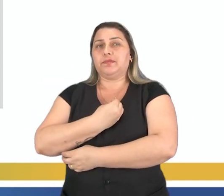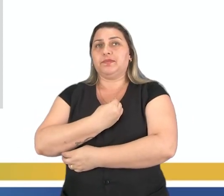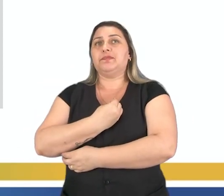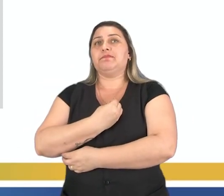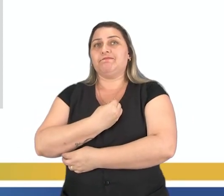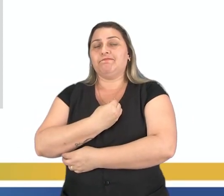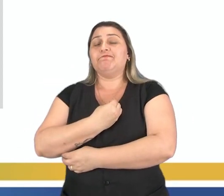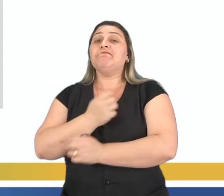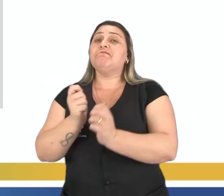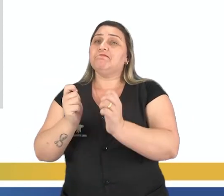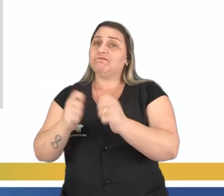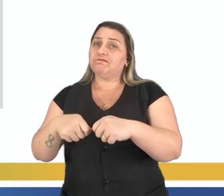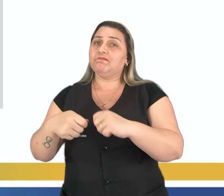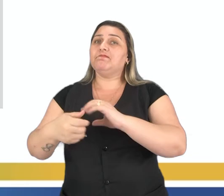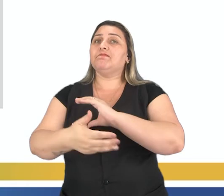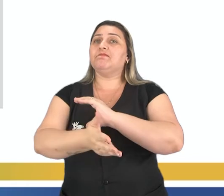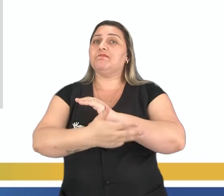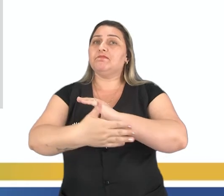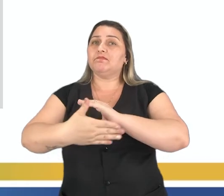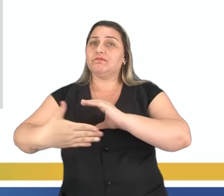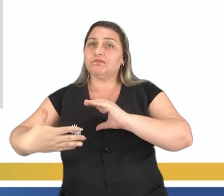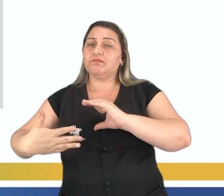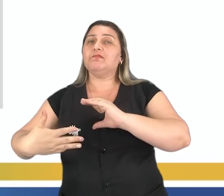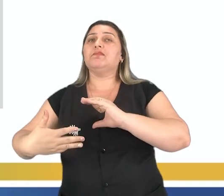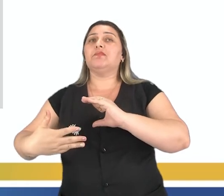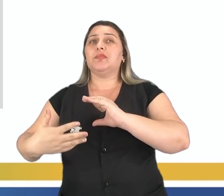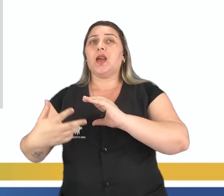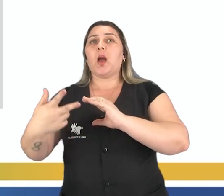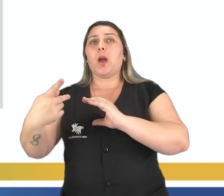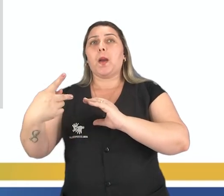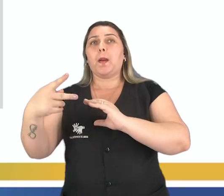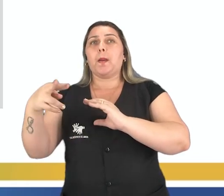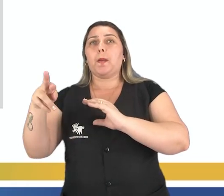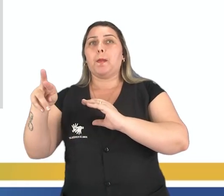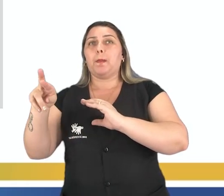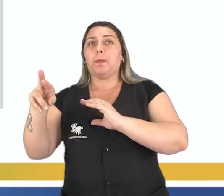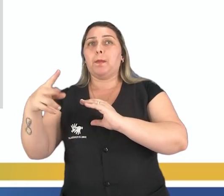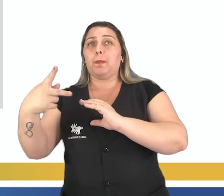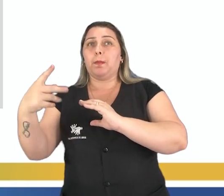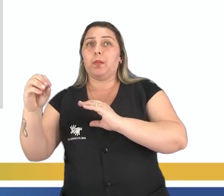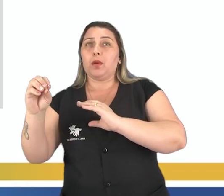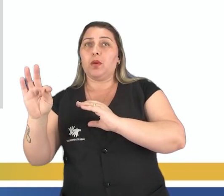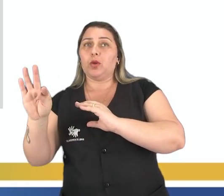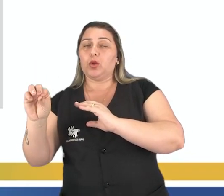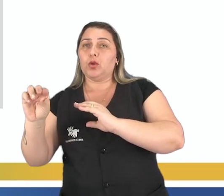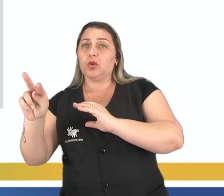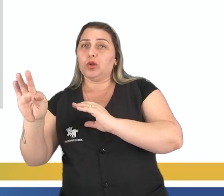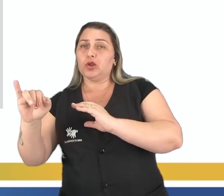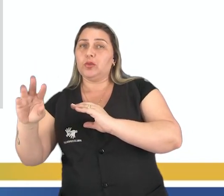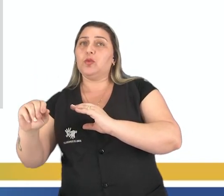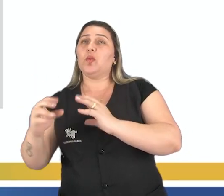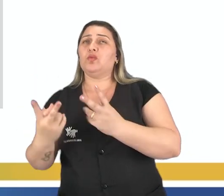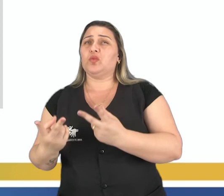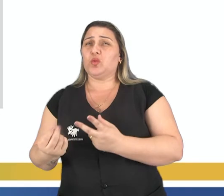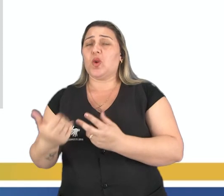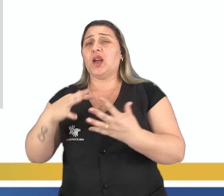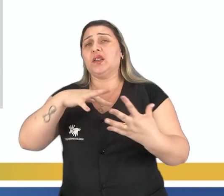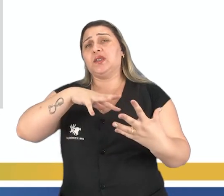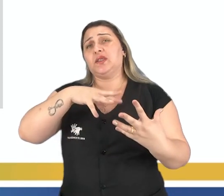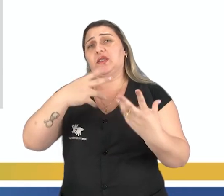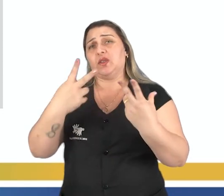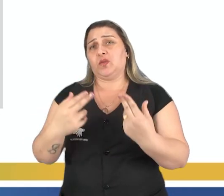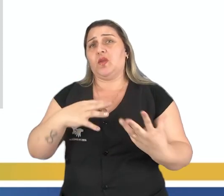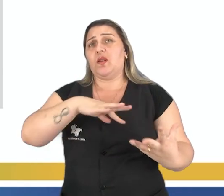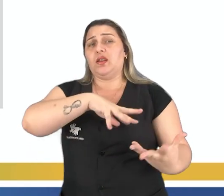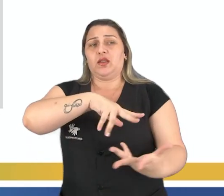cientistas têm considerado Marte um protótipo quase igual à Terra, mas ele tem falhas com relação